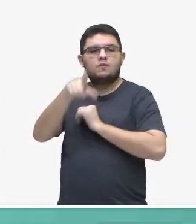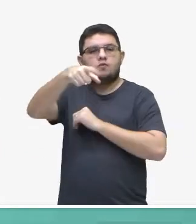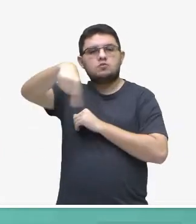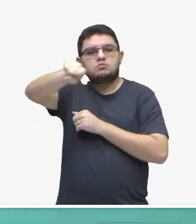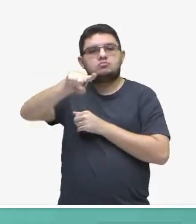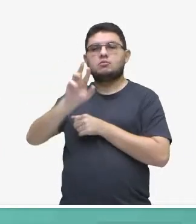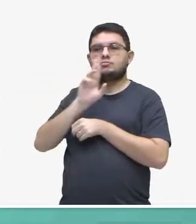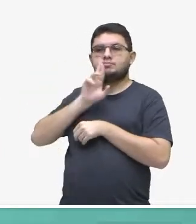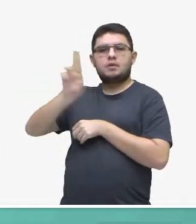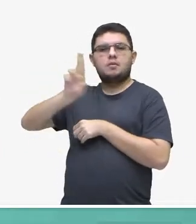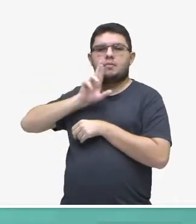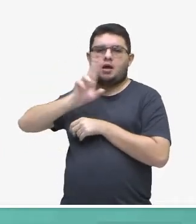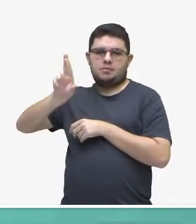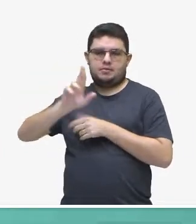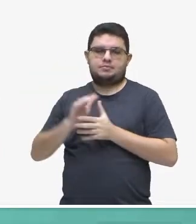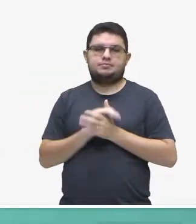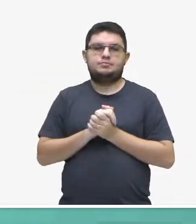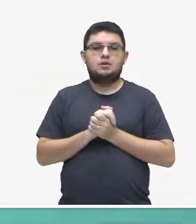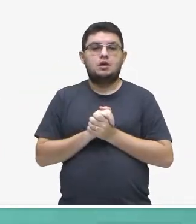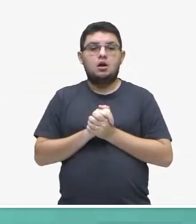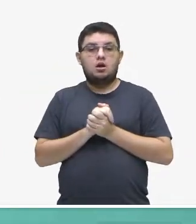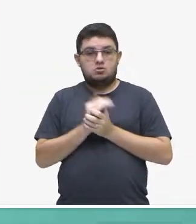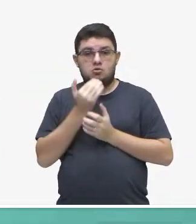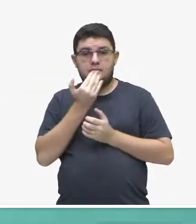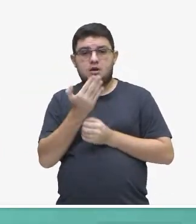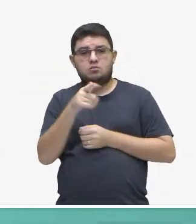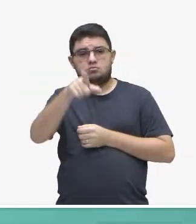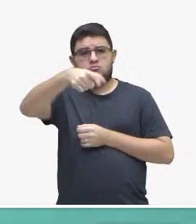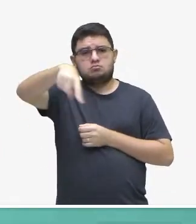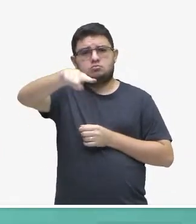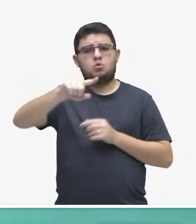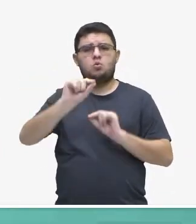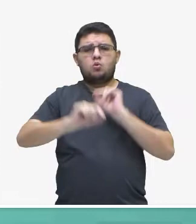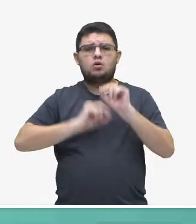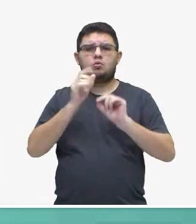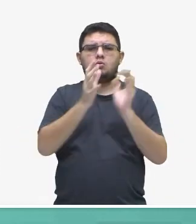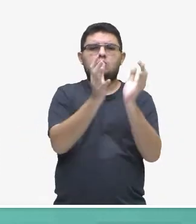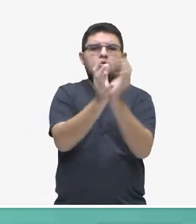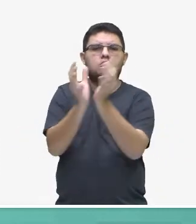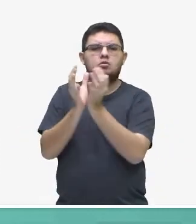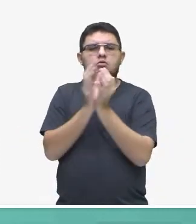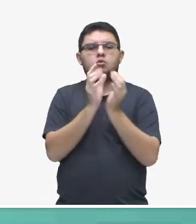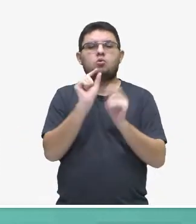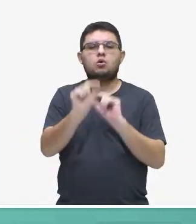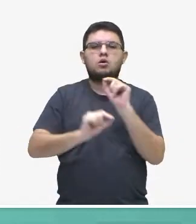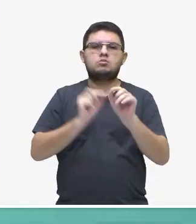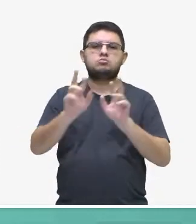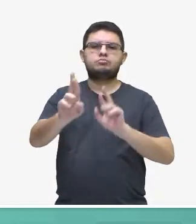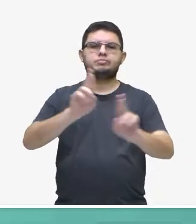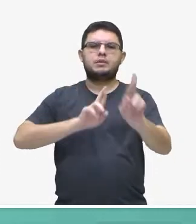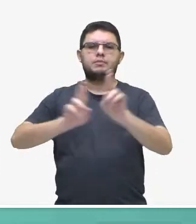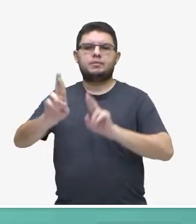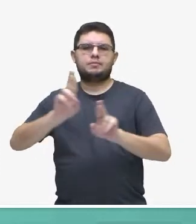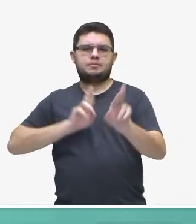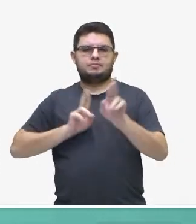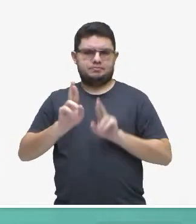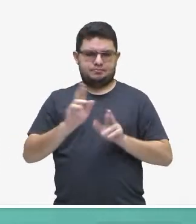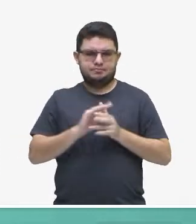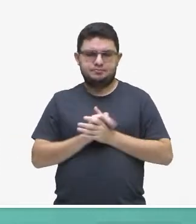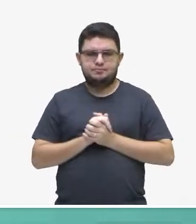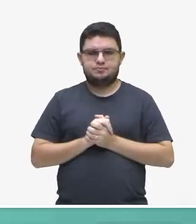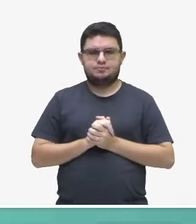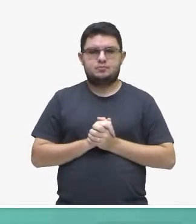público quando essa atividade começar. Tudo bem? Vocês vão ter a pergunta, interagir com a imagem e aí eu peço para que